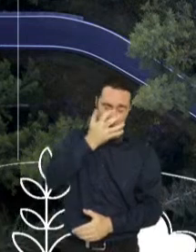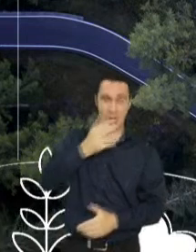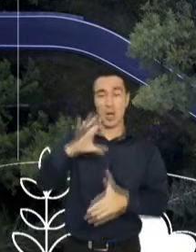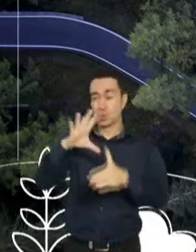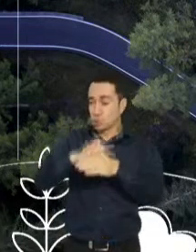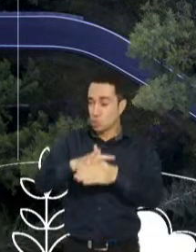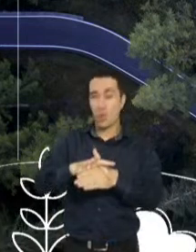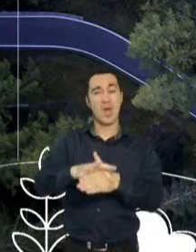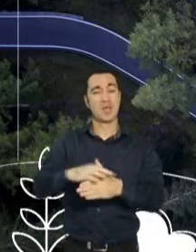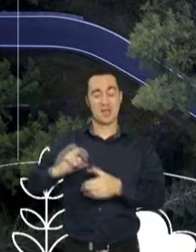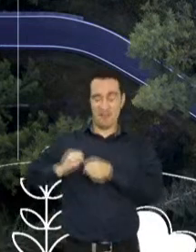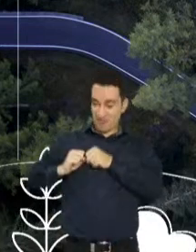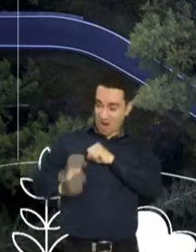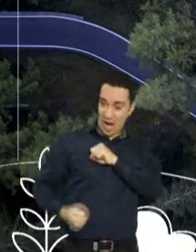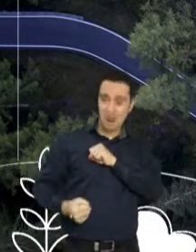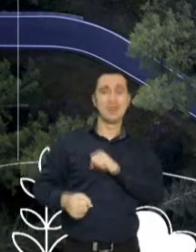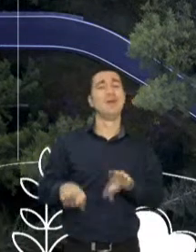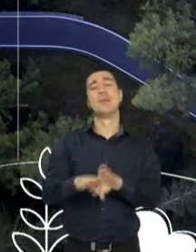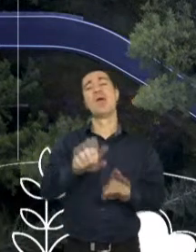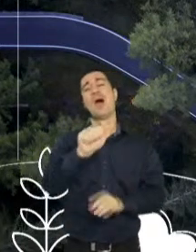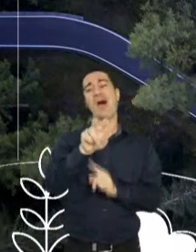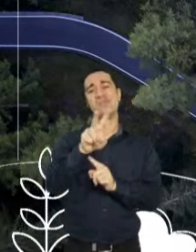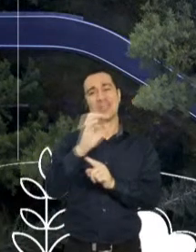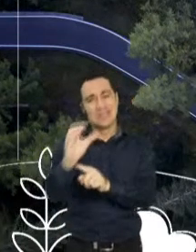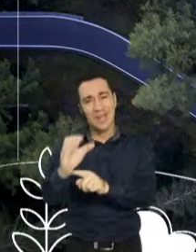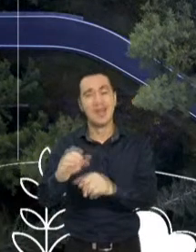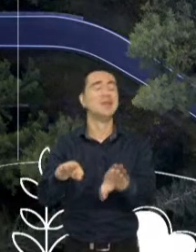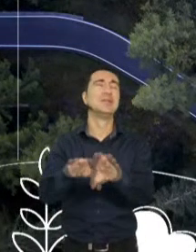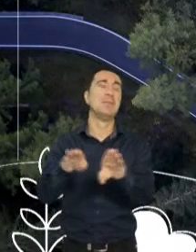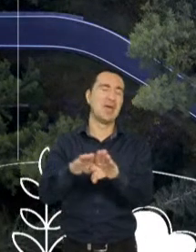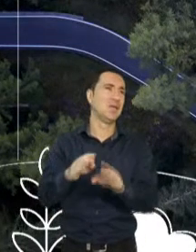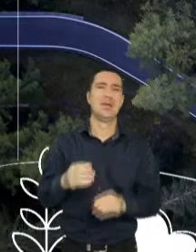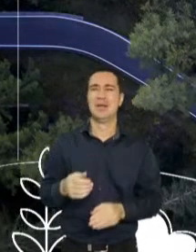respiratórias, do infarto, AVC